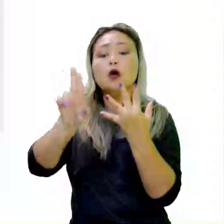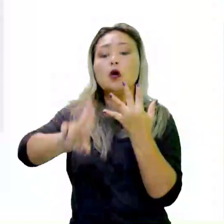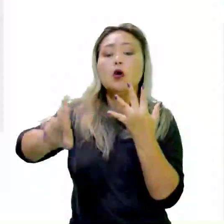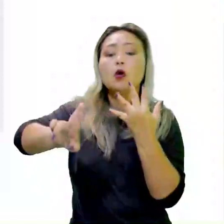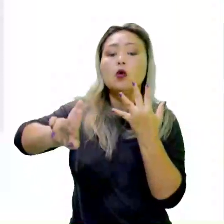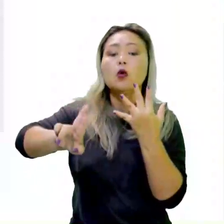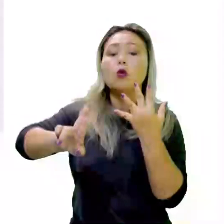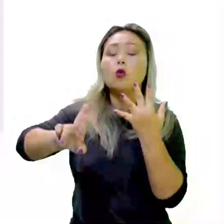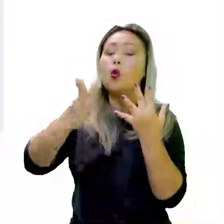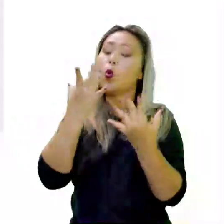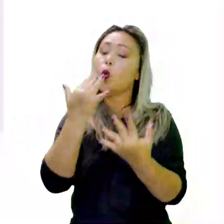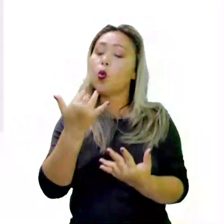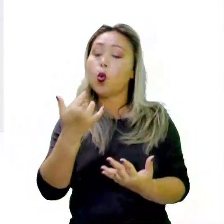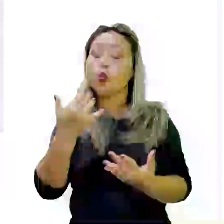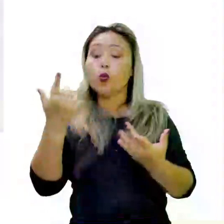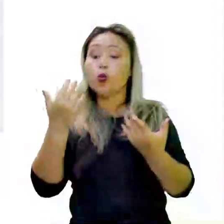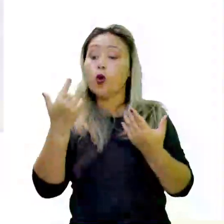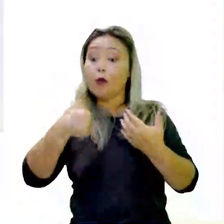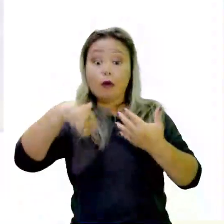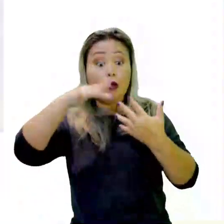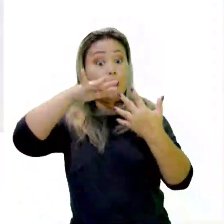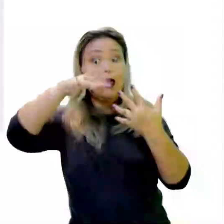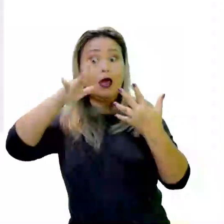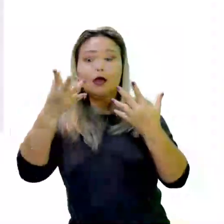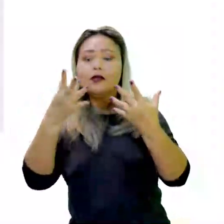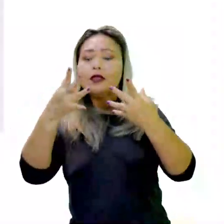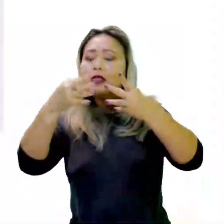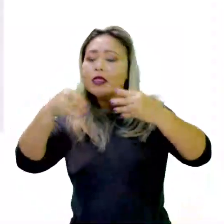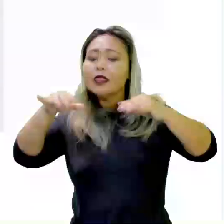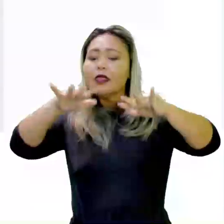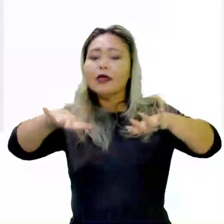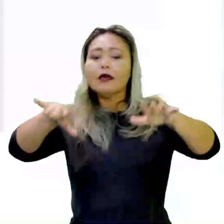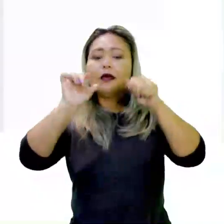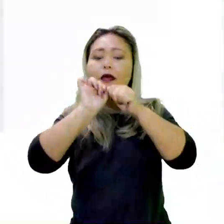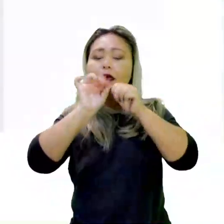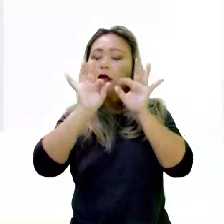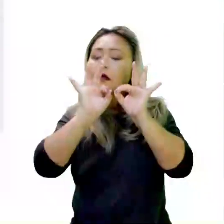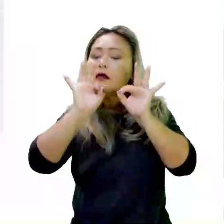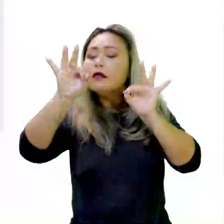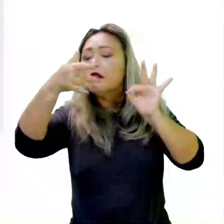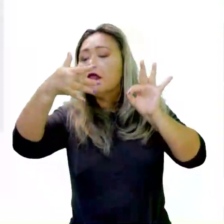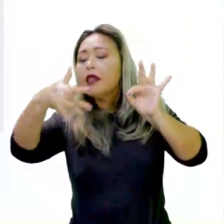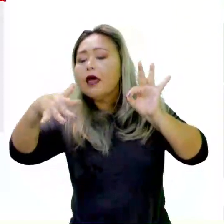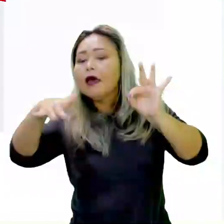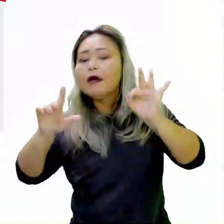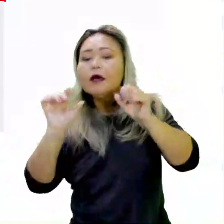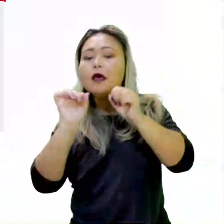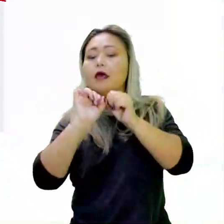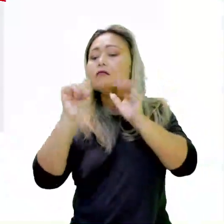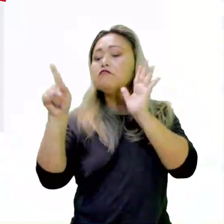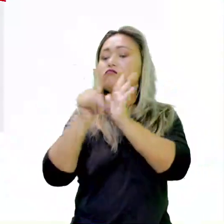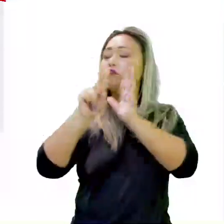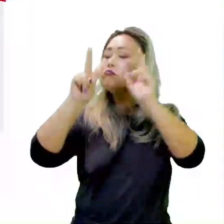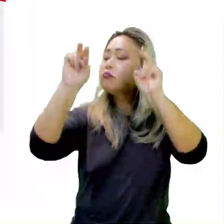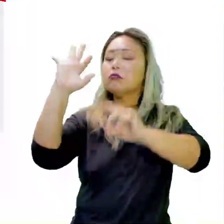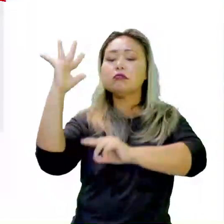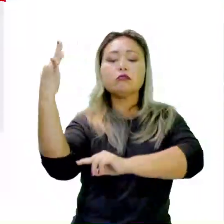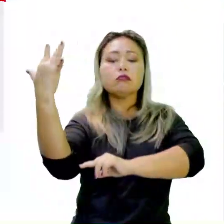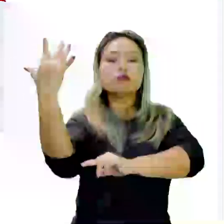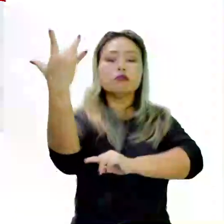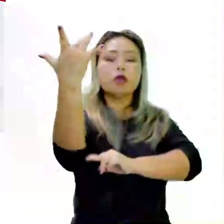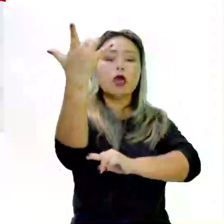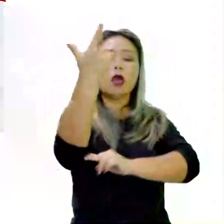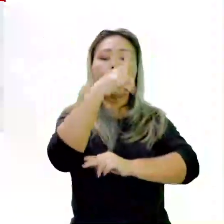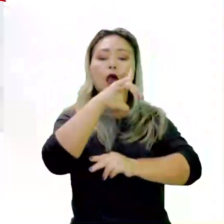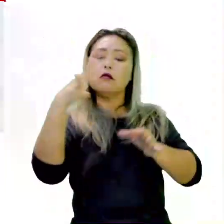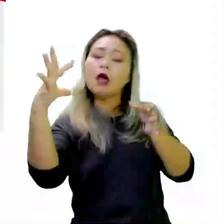os artistas utilizavam cores luminosas e suaves, uso de linhas leves, temas da natureza, relacionado